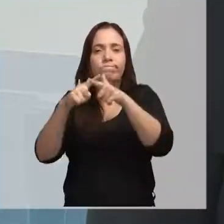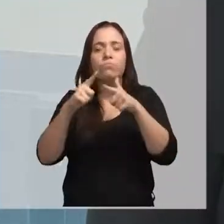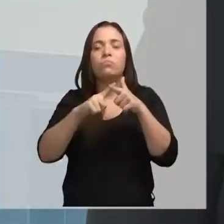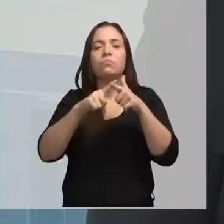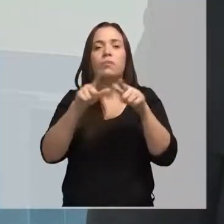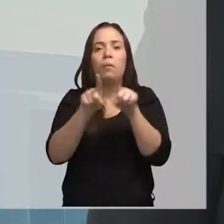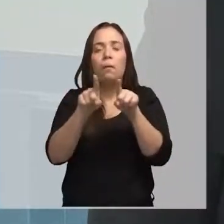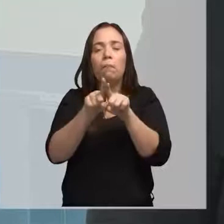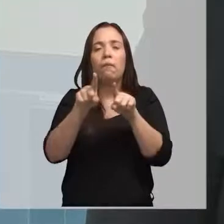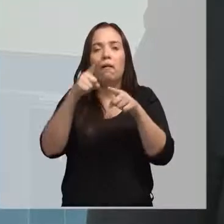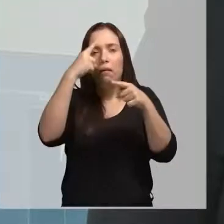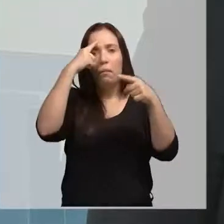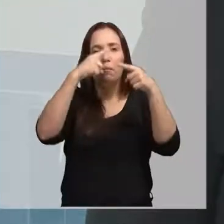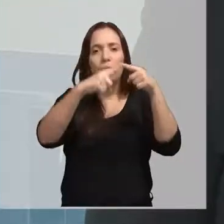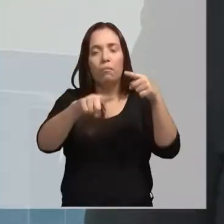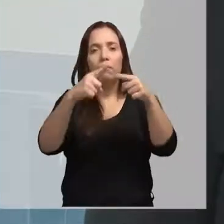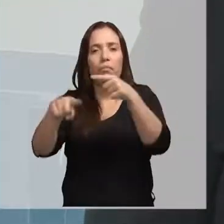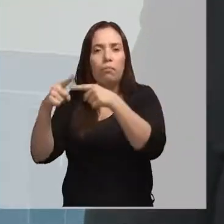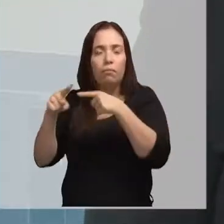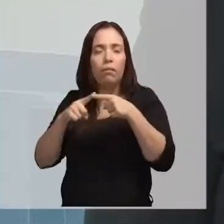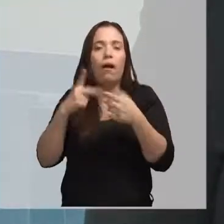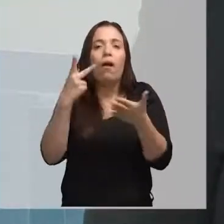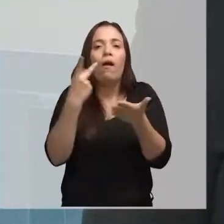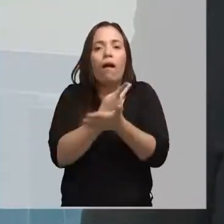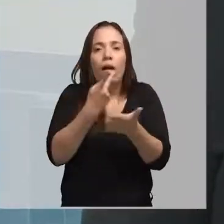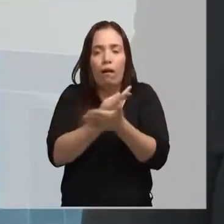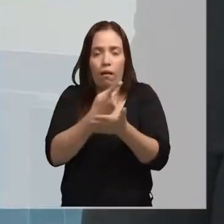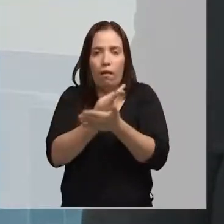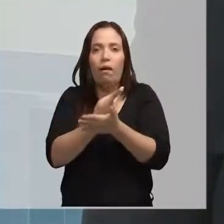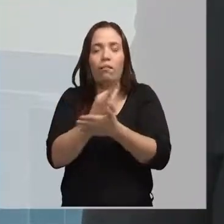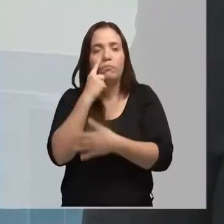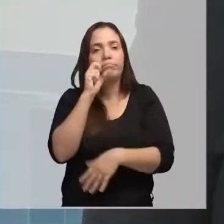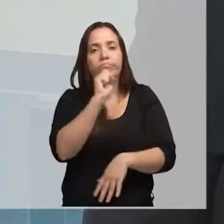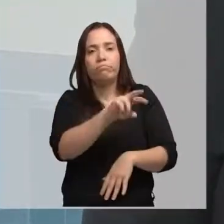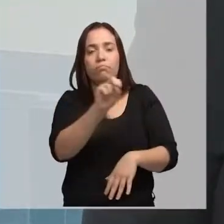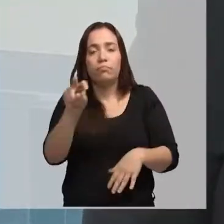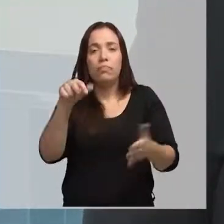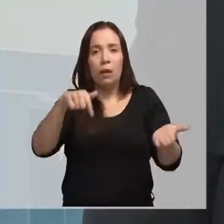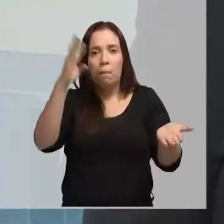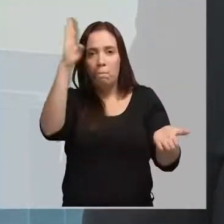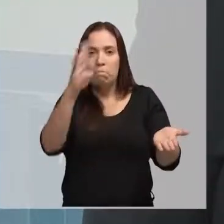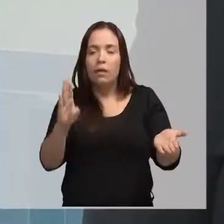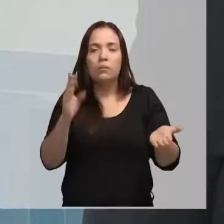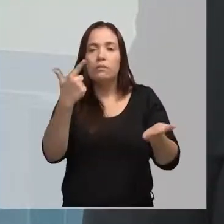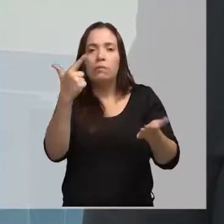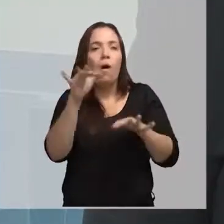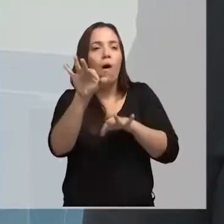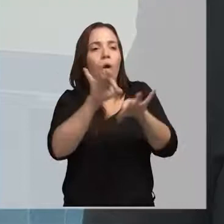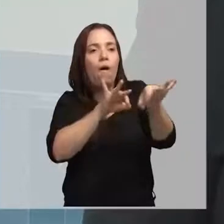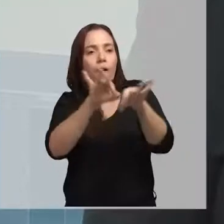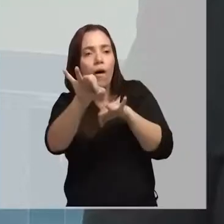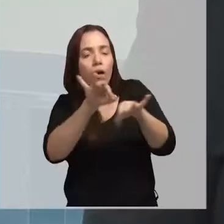tem muita coisa errada. Nós não temos um país organizado com